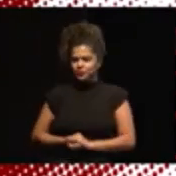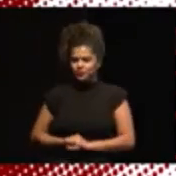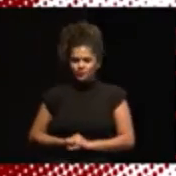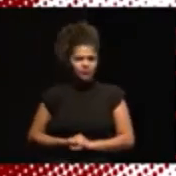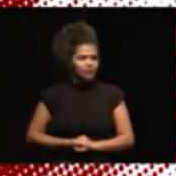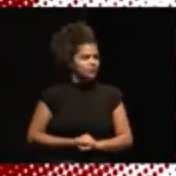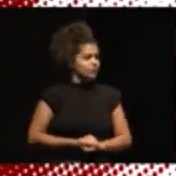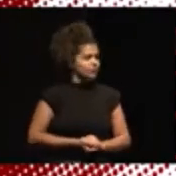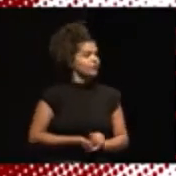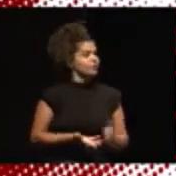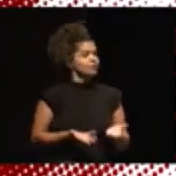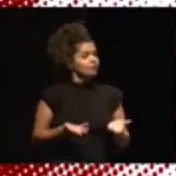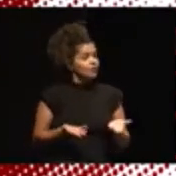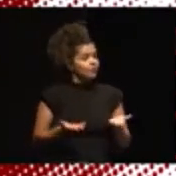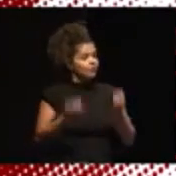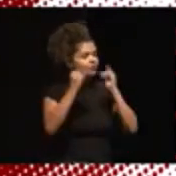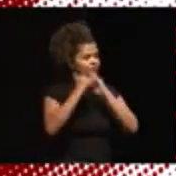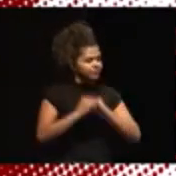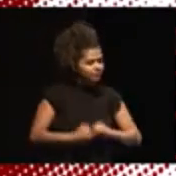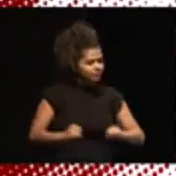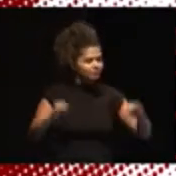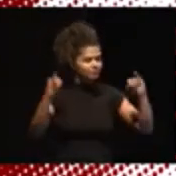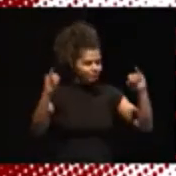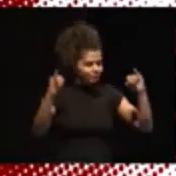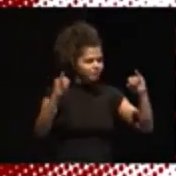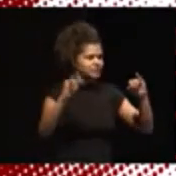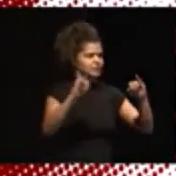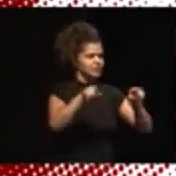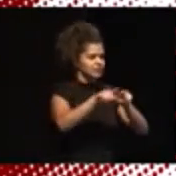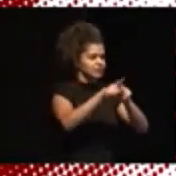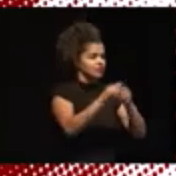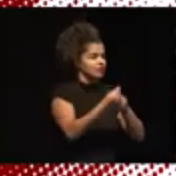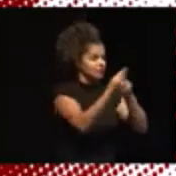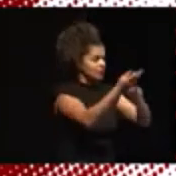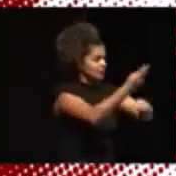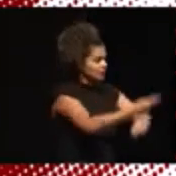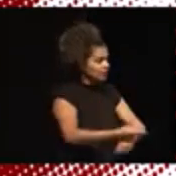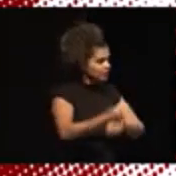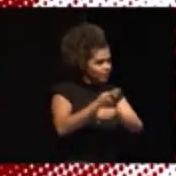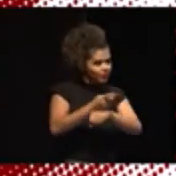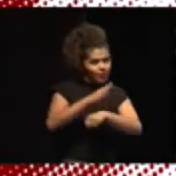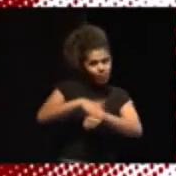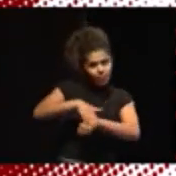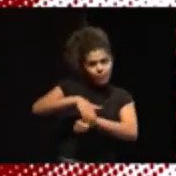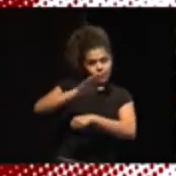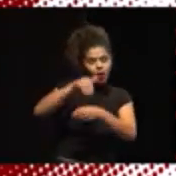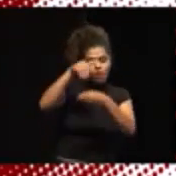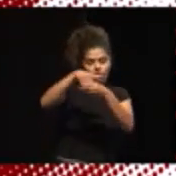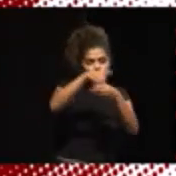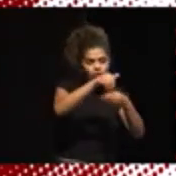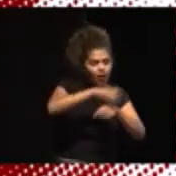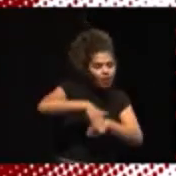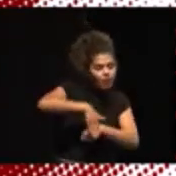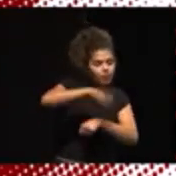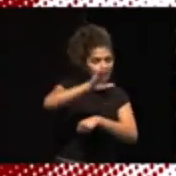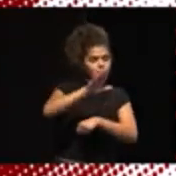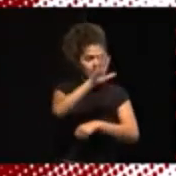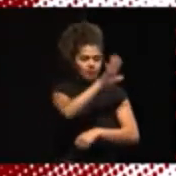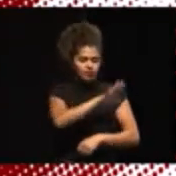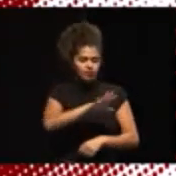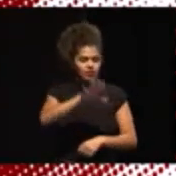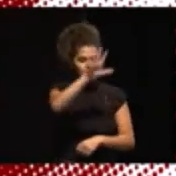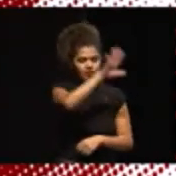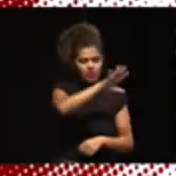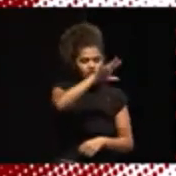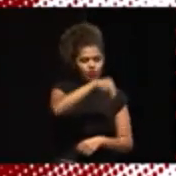e para fazer o anúncio e a entrega do troféu para o mais votado ou a mais votada nas regiões Norte